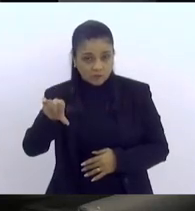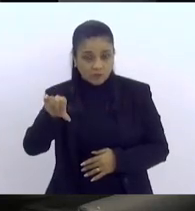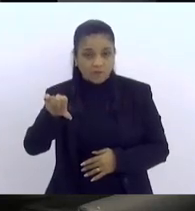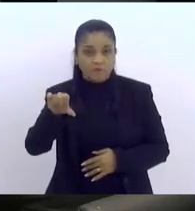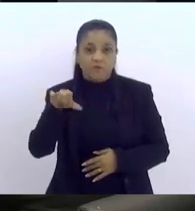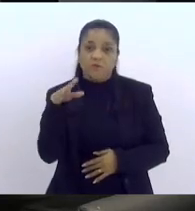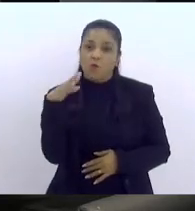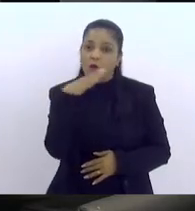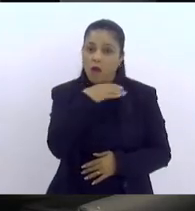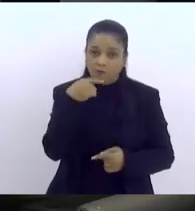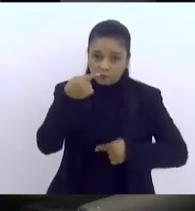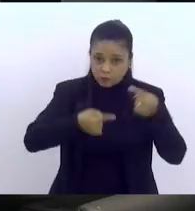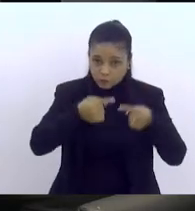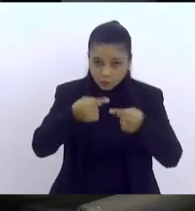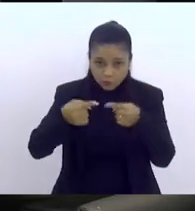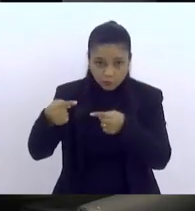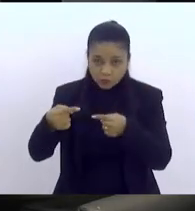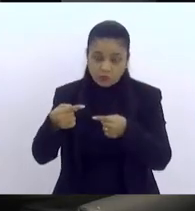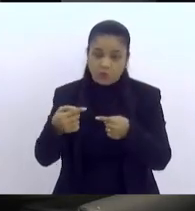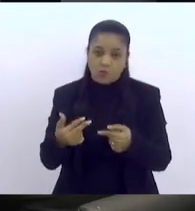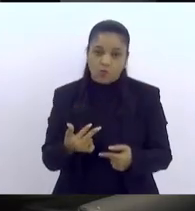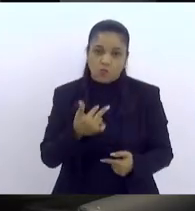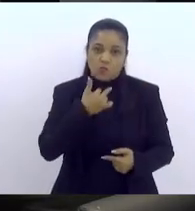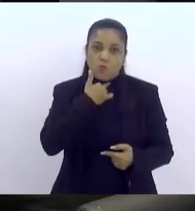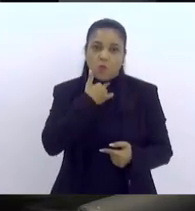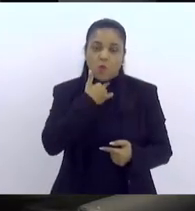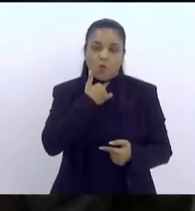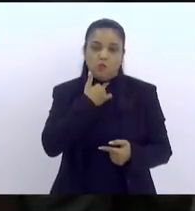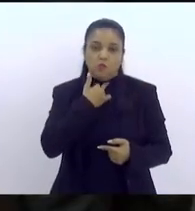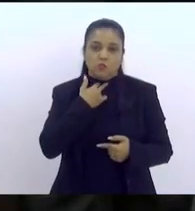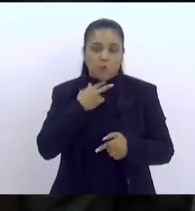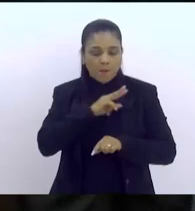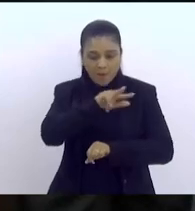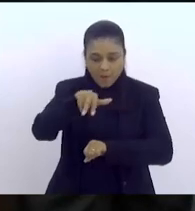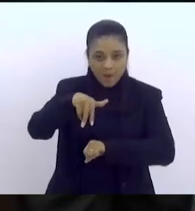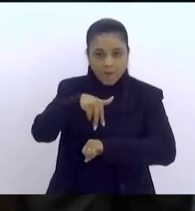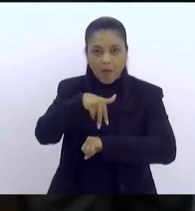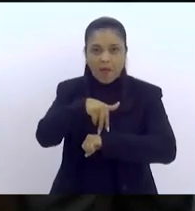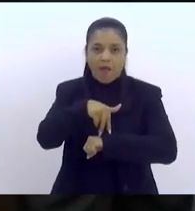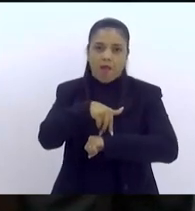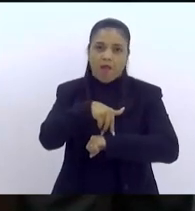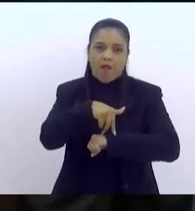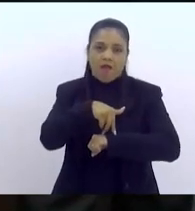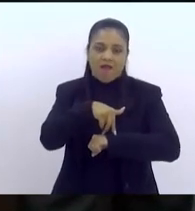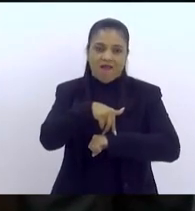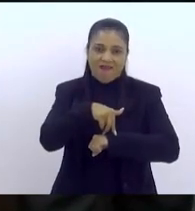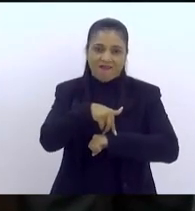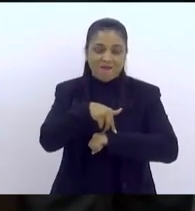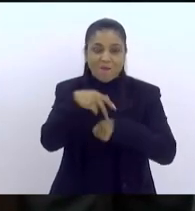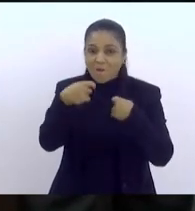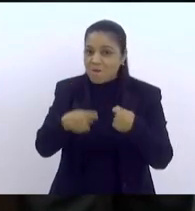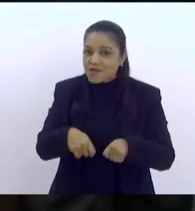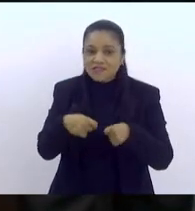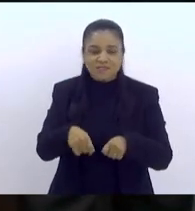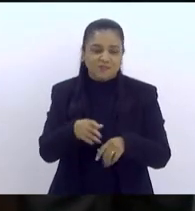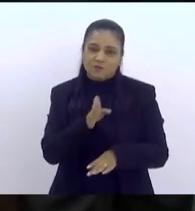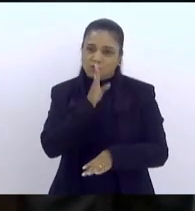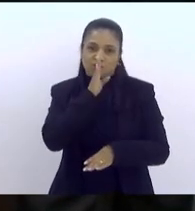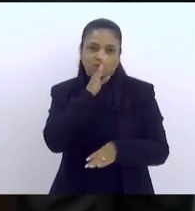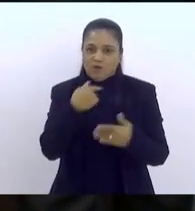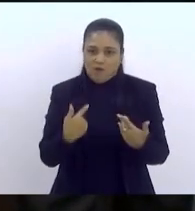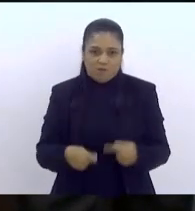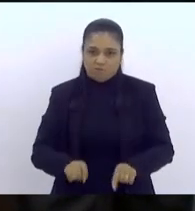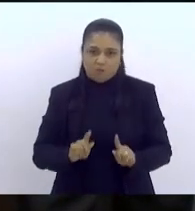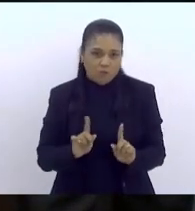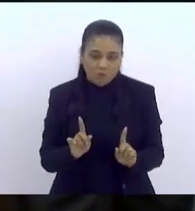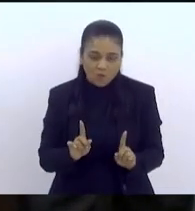rapidamente, mas eu não posso me furtar de fazer uso da fala neste momento, onde o deputado apresenta um